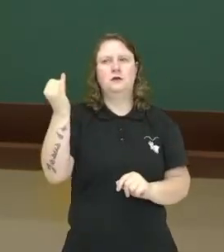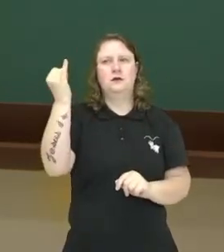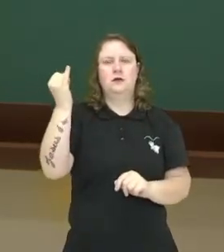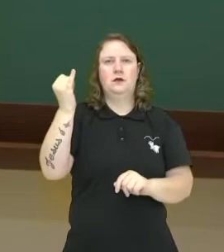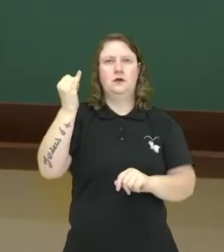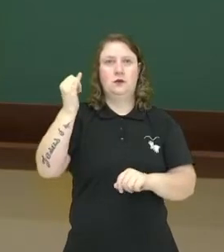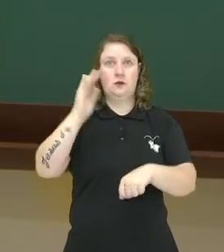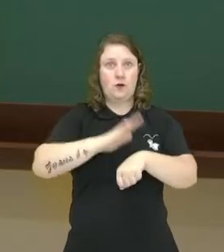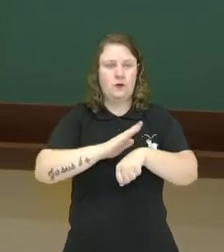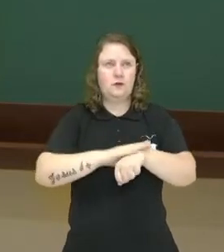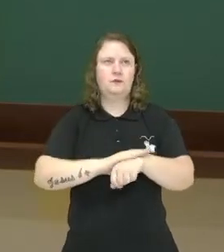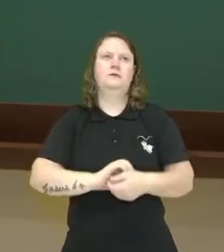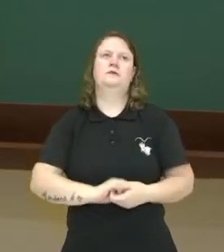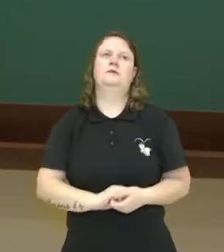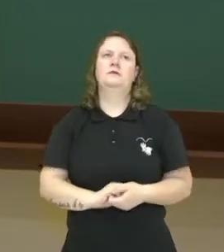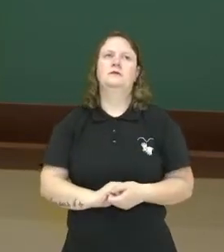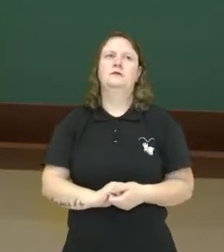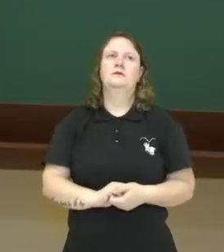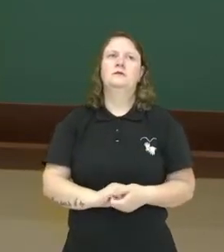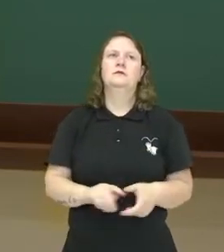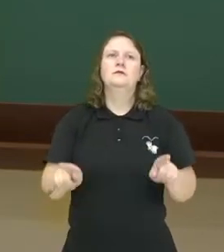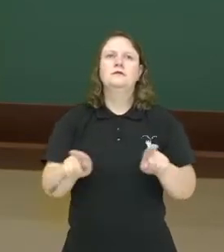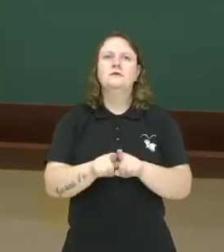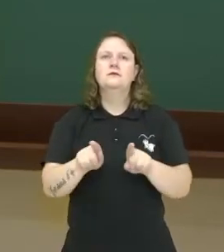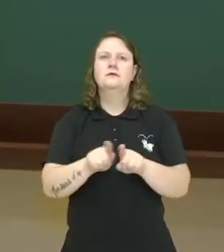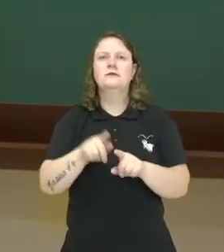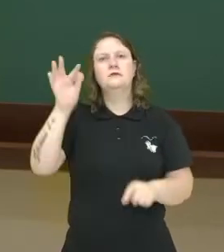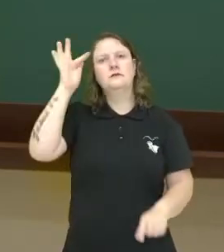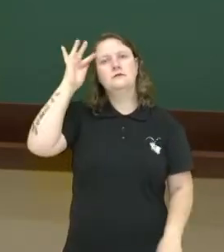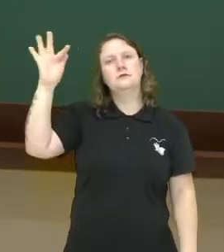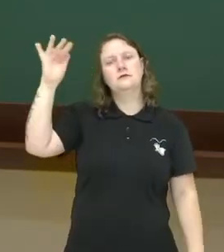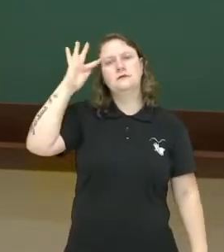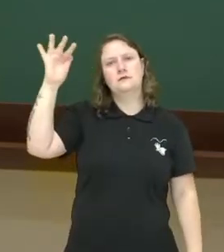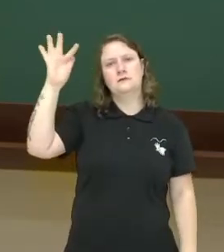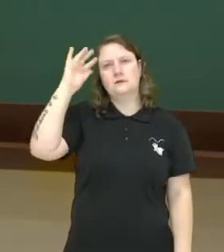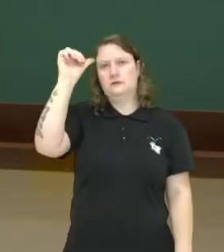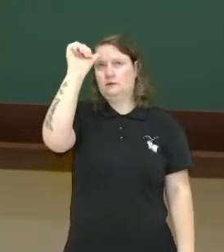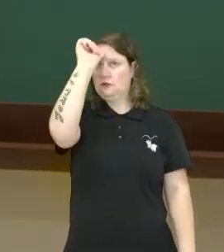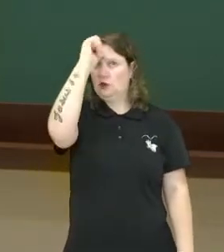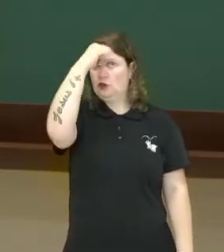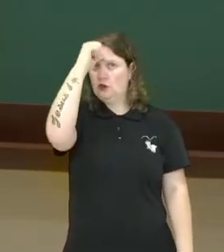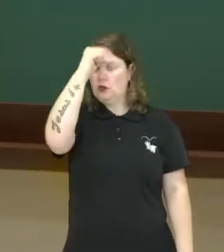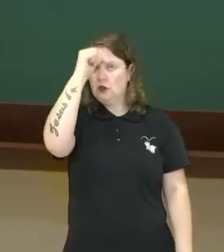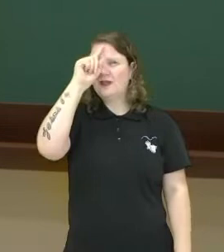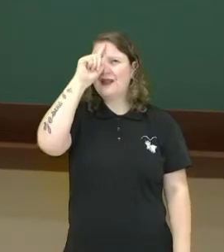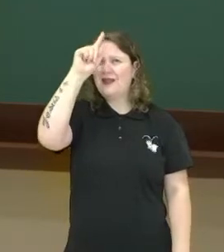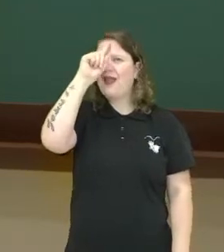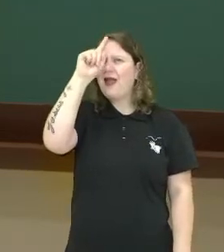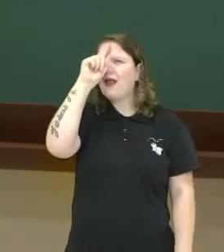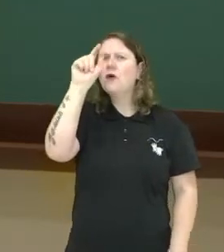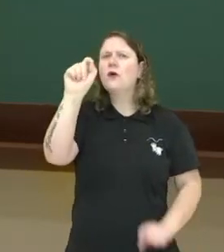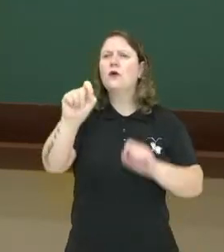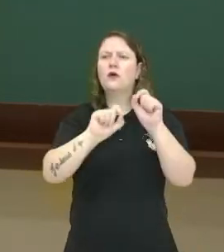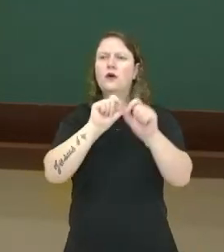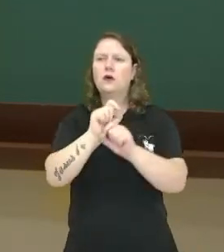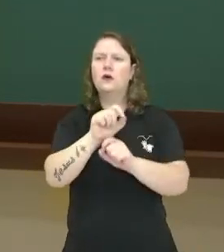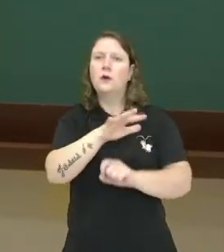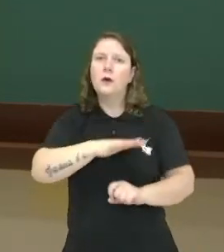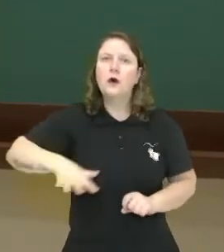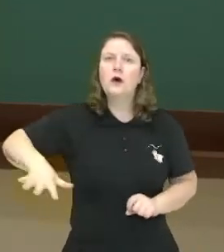papel. E existe uma filosofia indiana, né, que traz toda essa ideia da própria organização